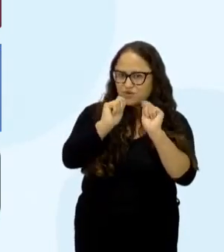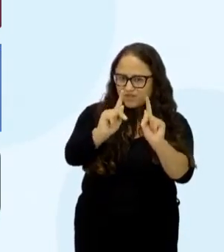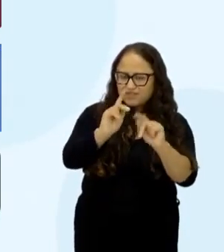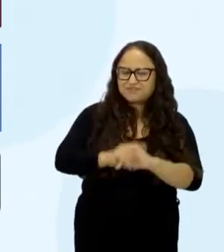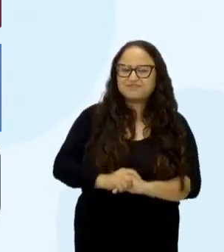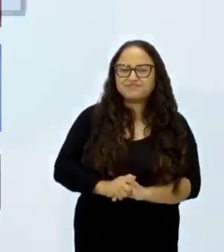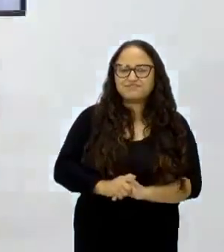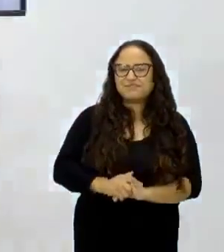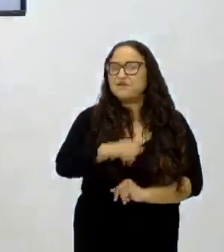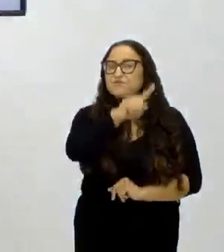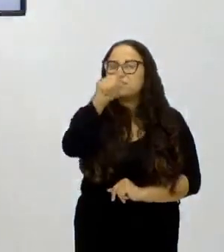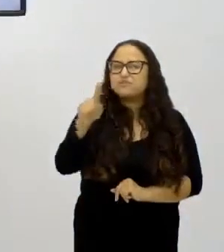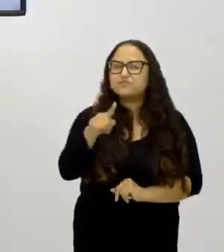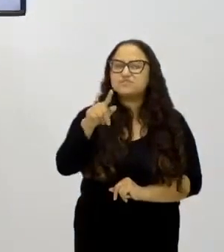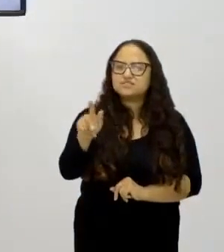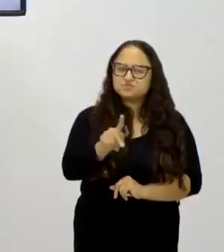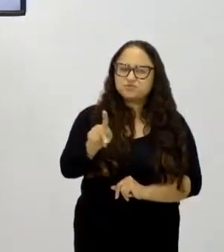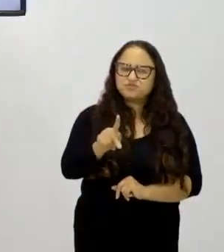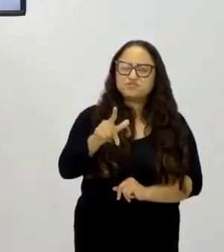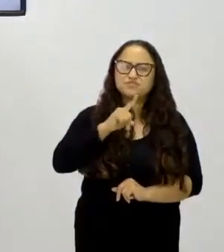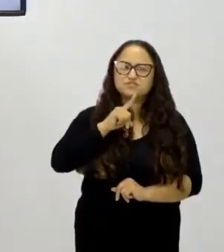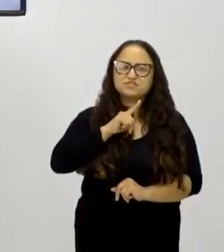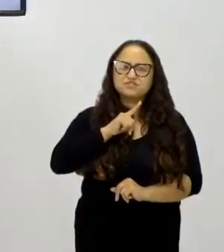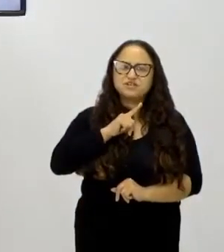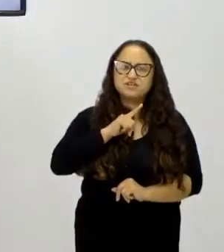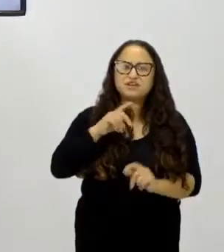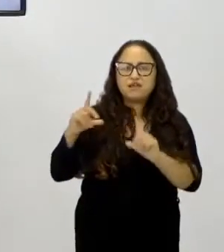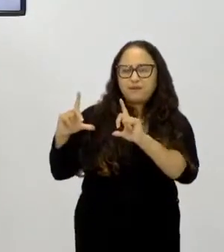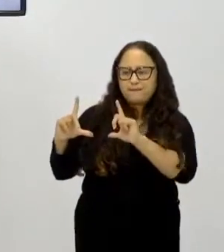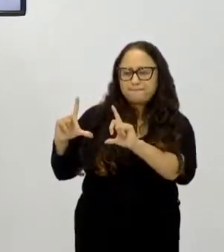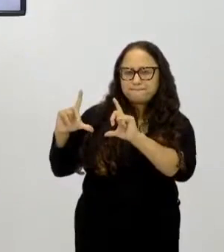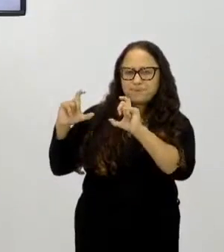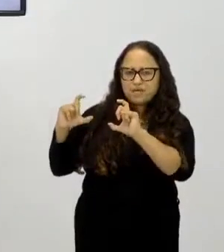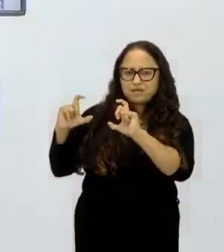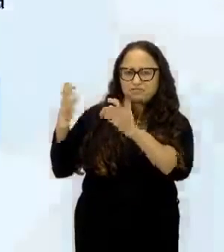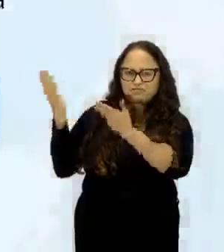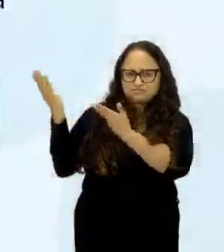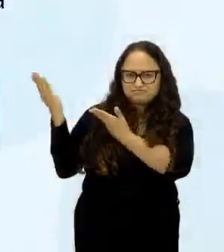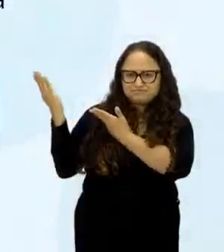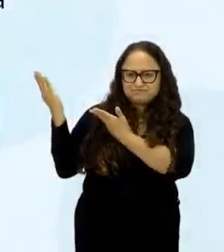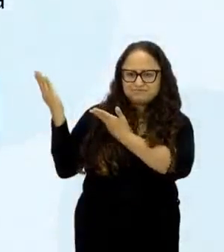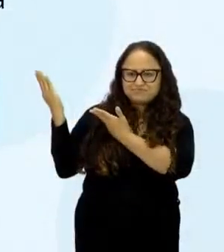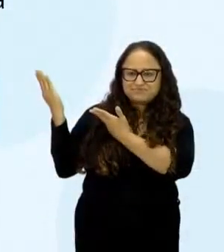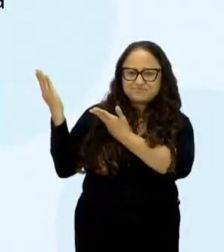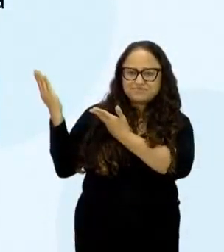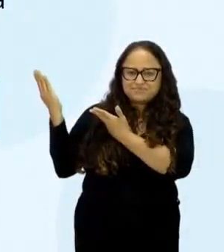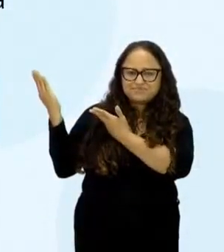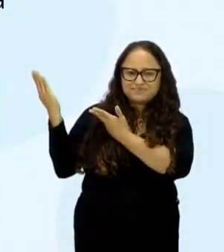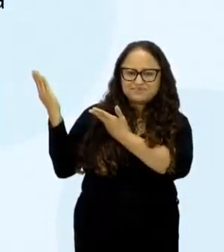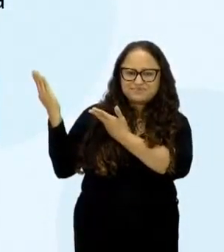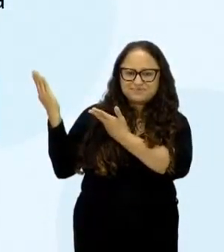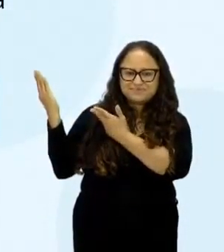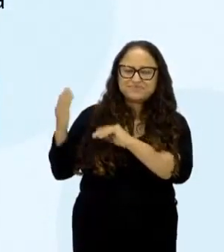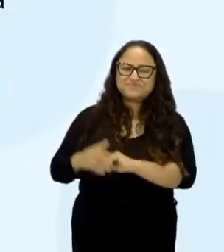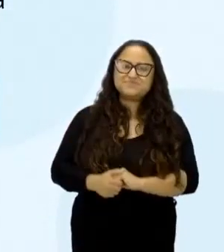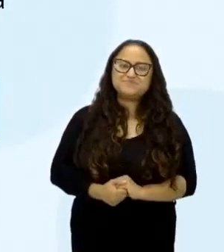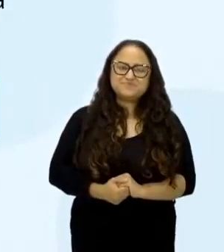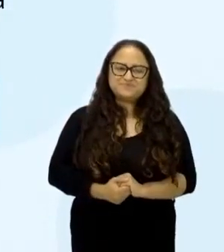Ok? Para vocês, professores, a gente tem aí as habilidades na tela. Então, é só dar um